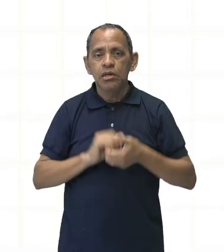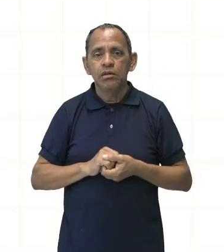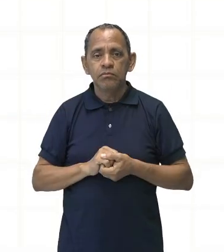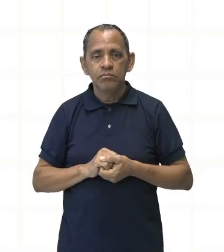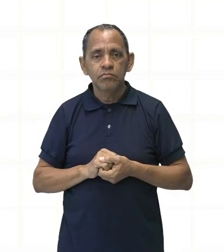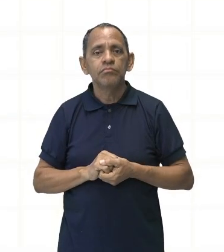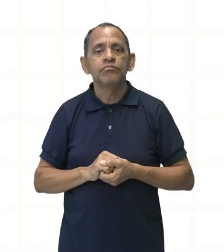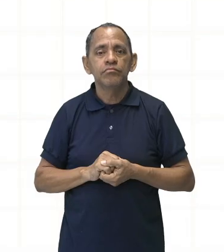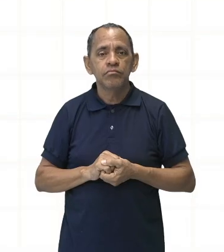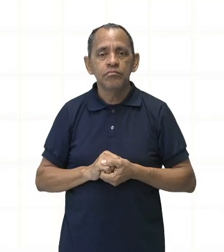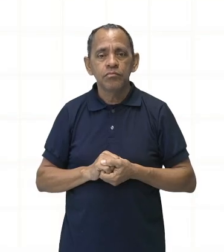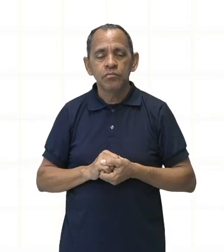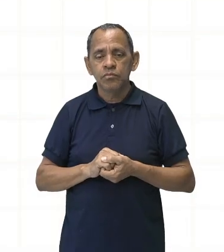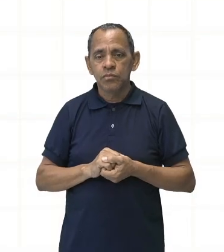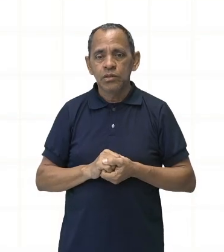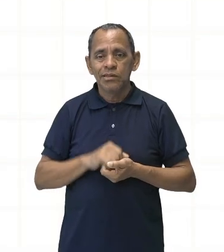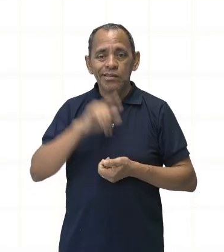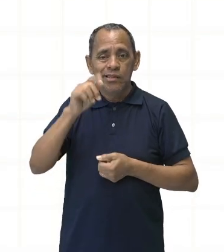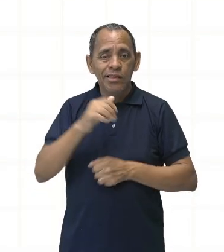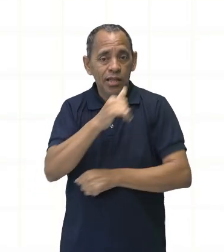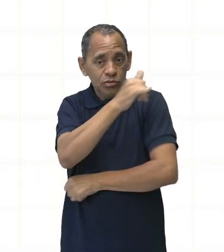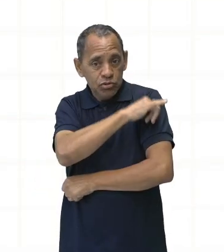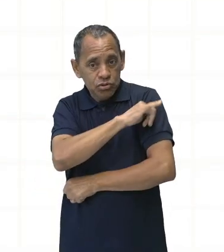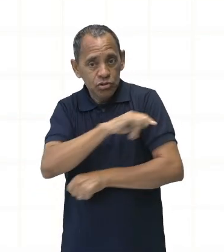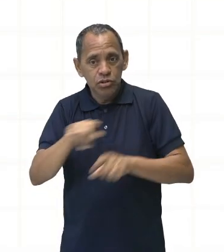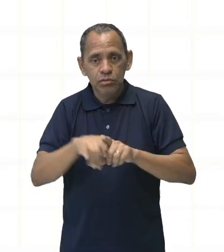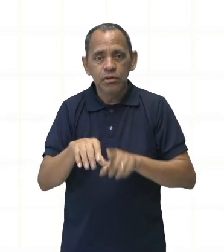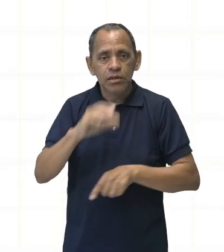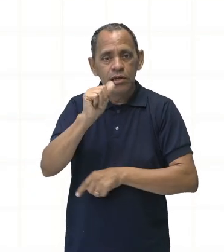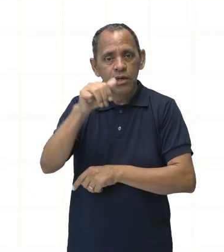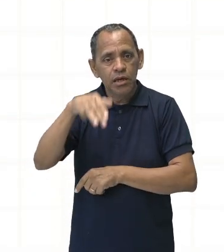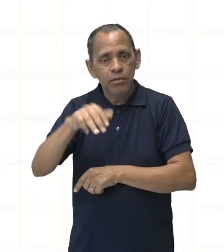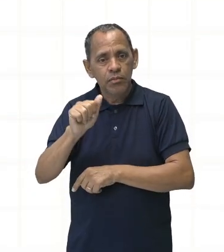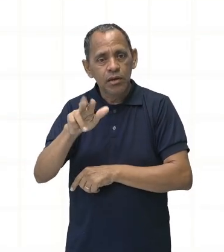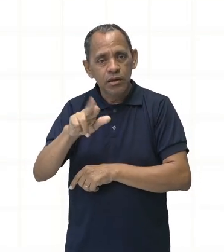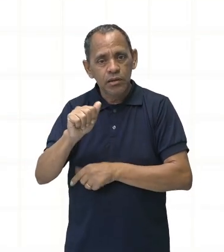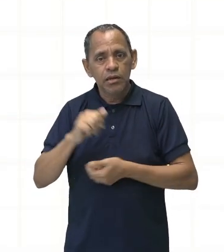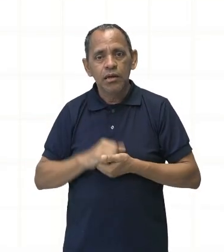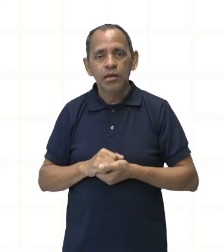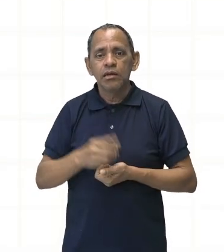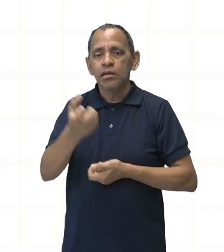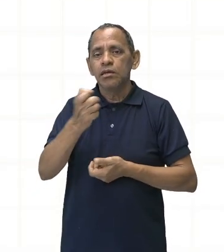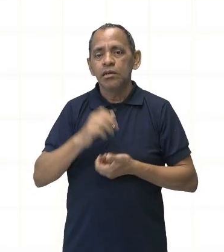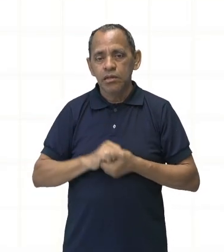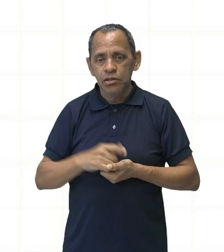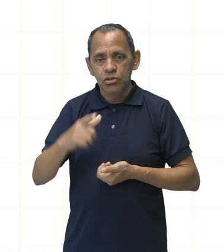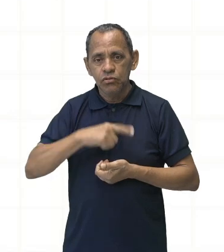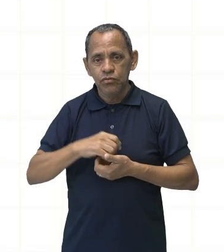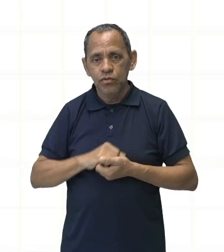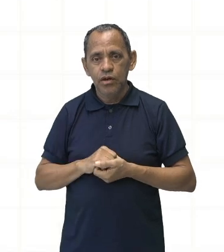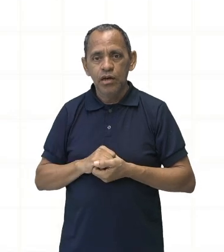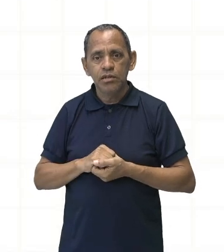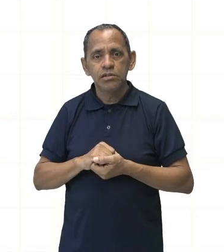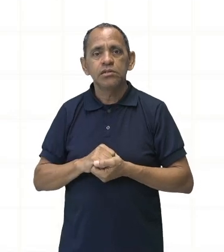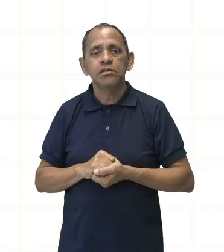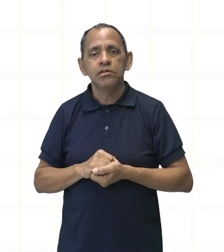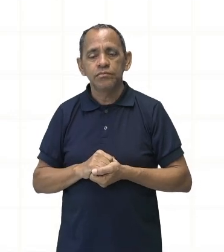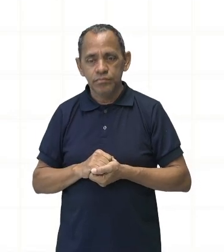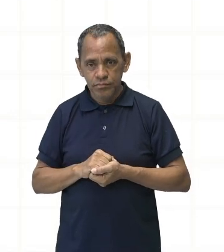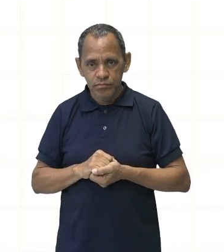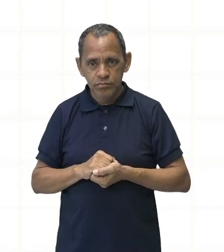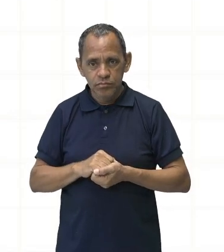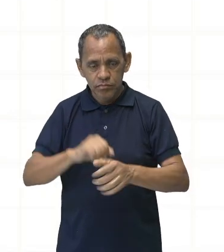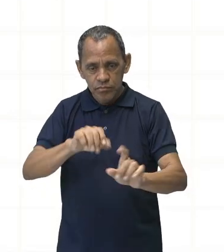Municipal do Rio de Janeiro. O que eles queriam, né? Que ocorresse uma solenidade de proclamação